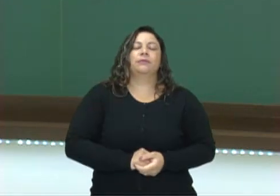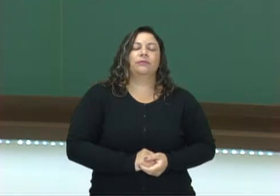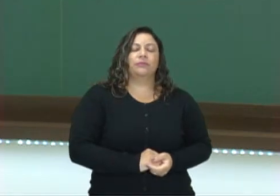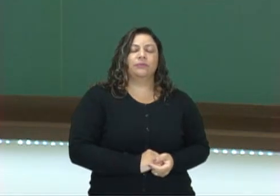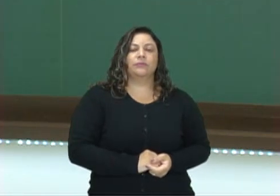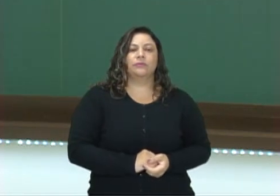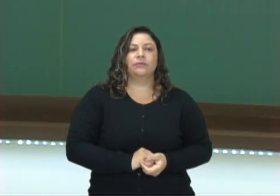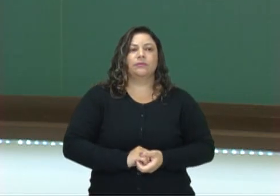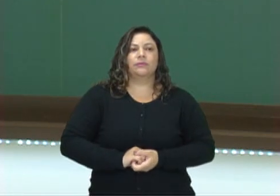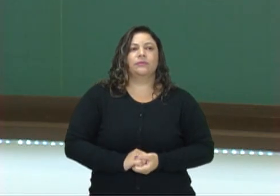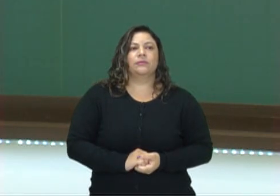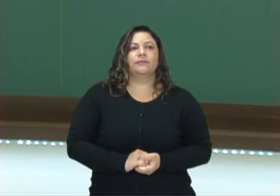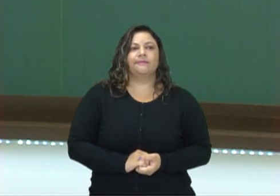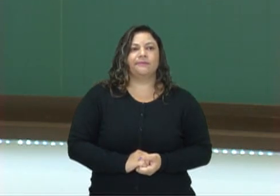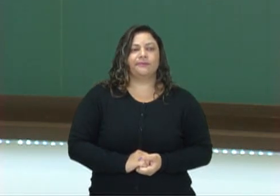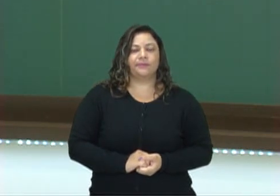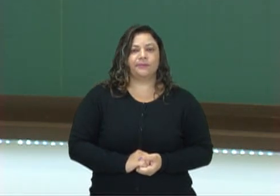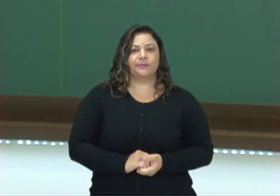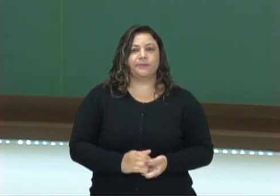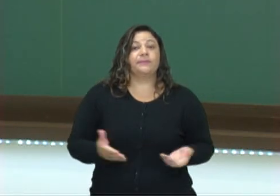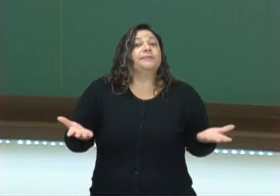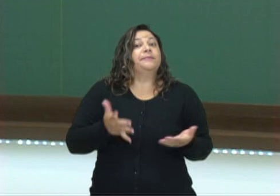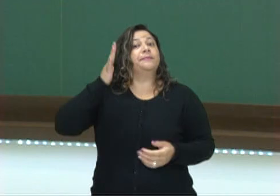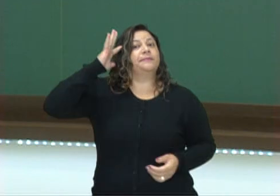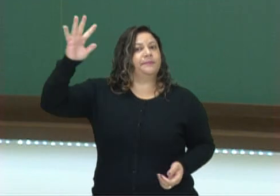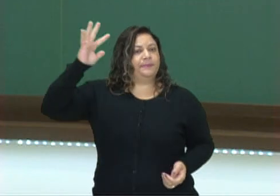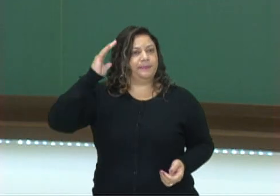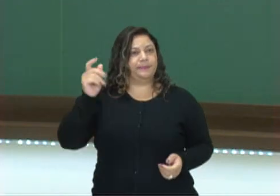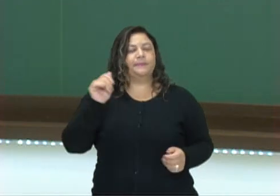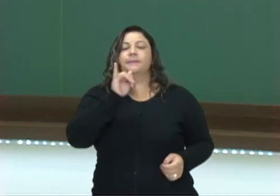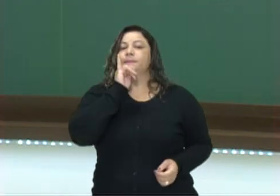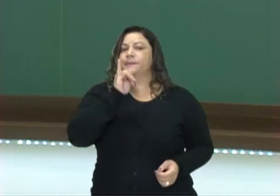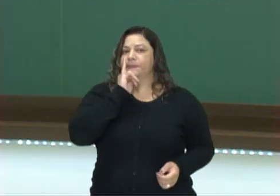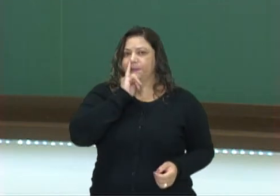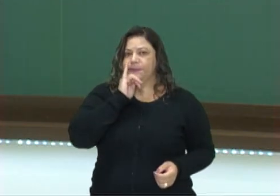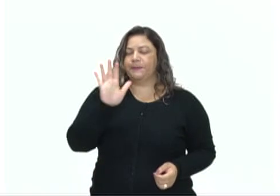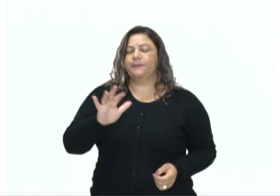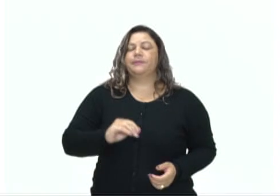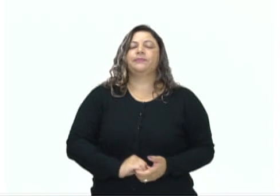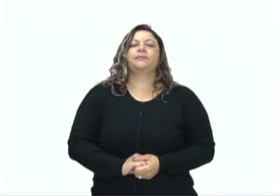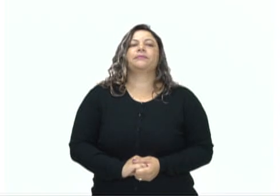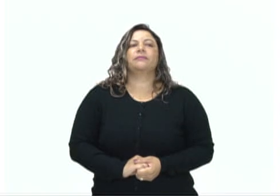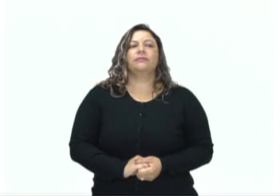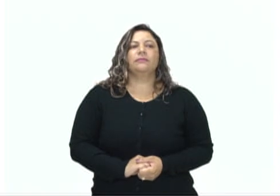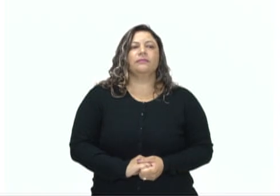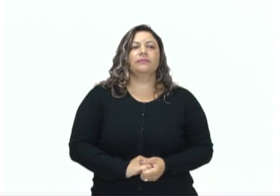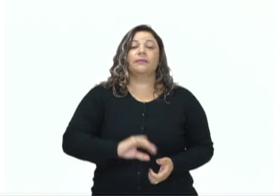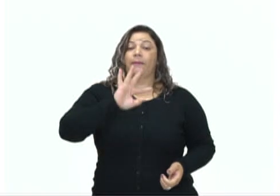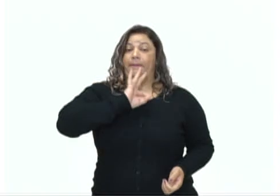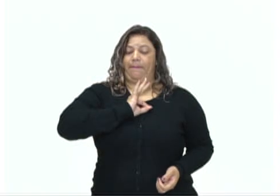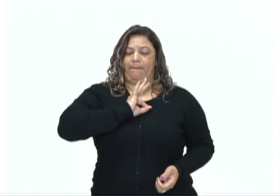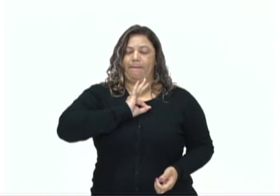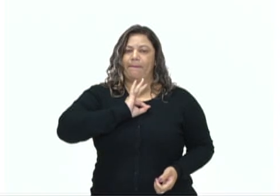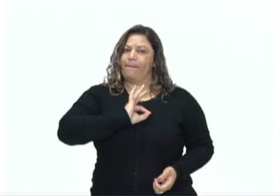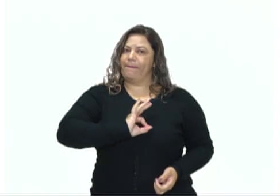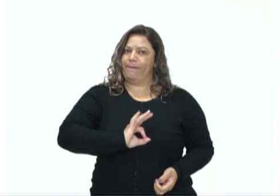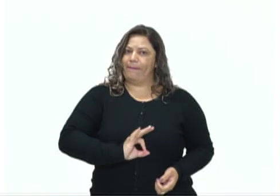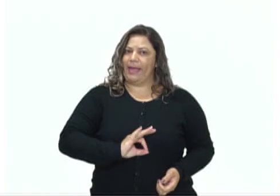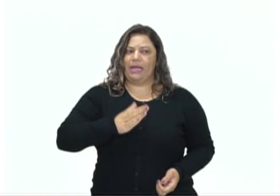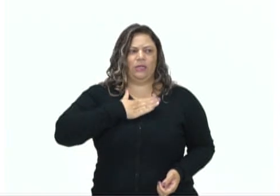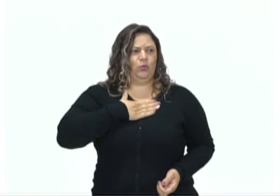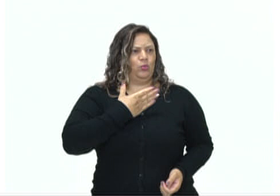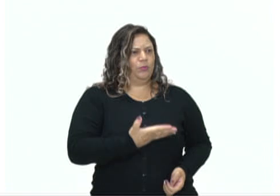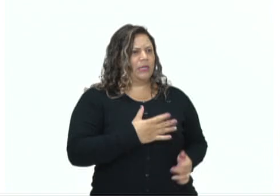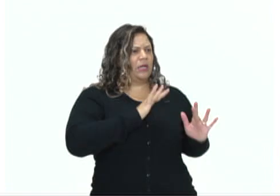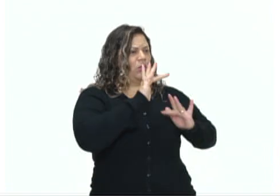coesivos. Temos aqui outros exemplos também. Por exemplo, padre surpreende noivos surdos